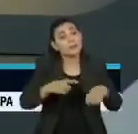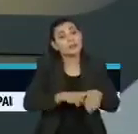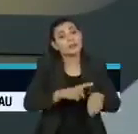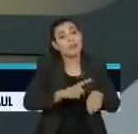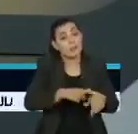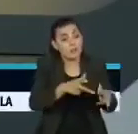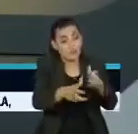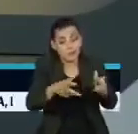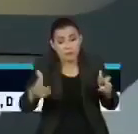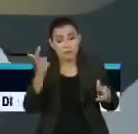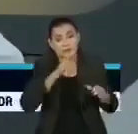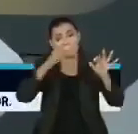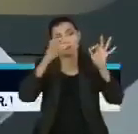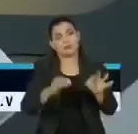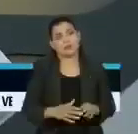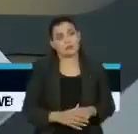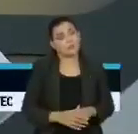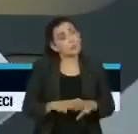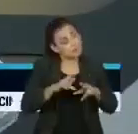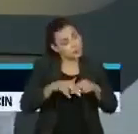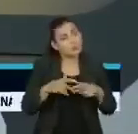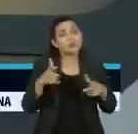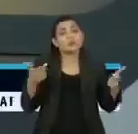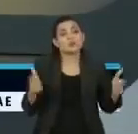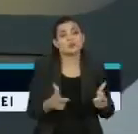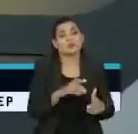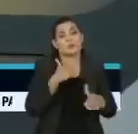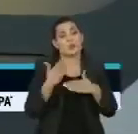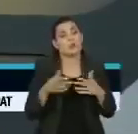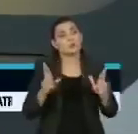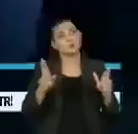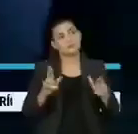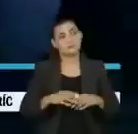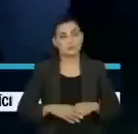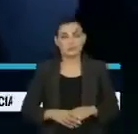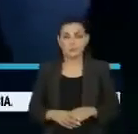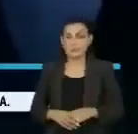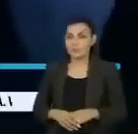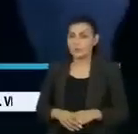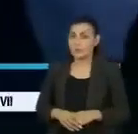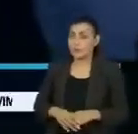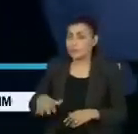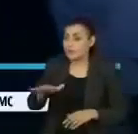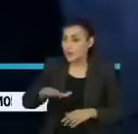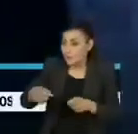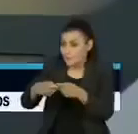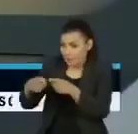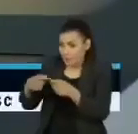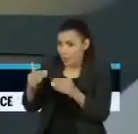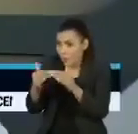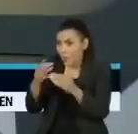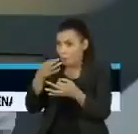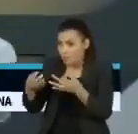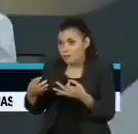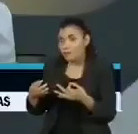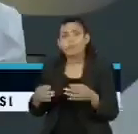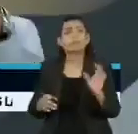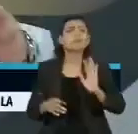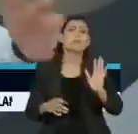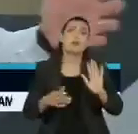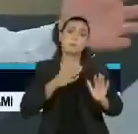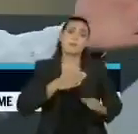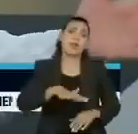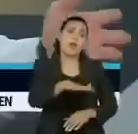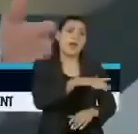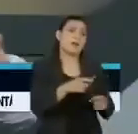tempo para chegar na vacina. Para isso, temos que diminuir o número de mortes. É consenso na sua área, entre os médicos? Não, na minha